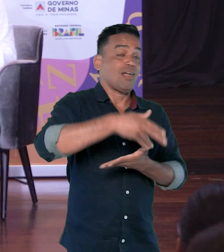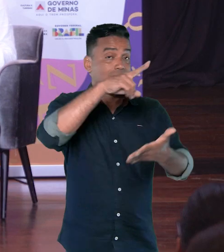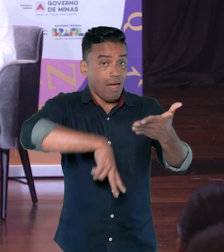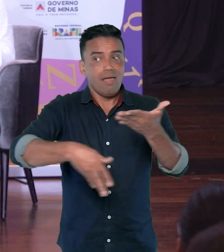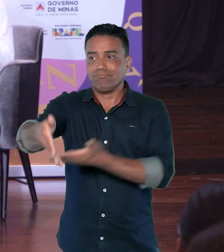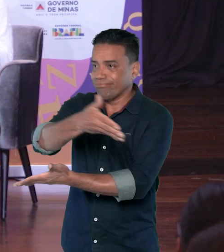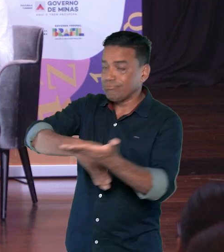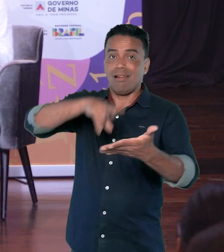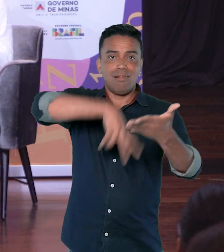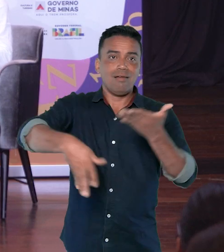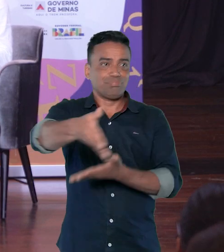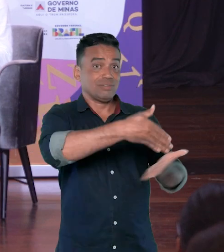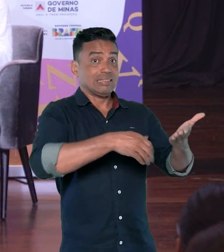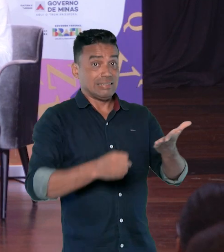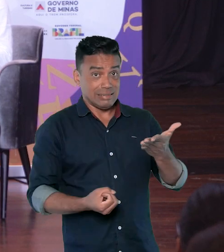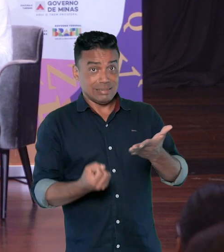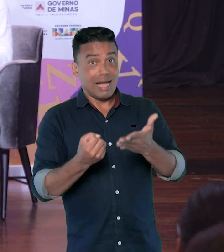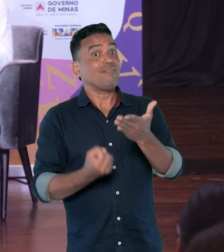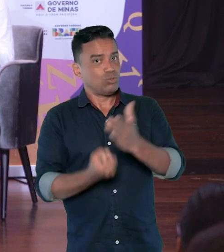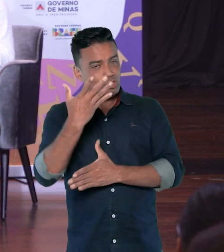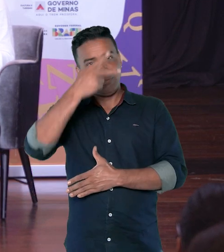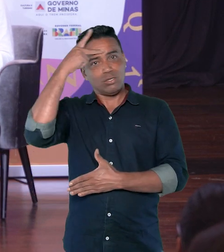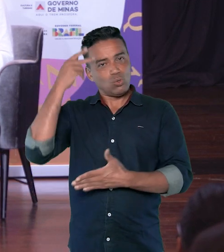lê, e aí sim a gente vai conseguindo formar leitores.